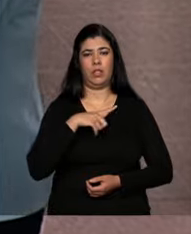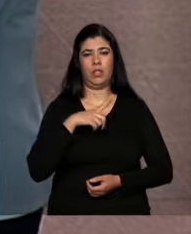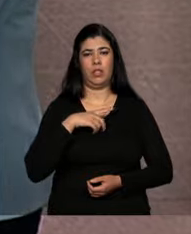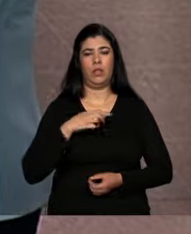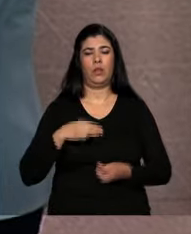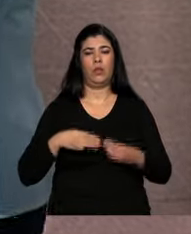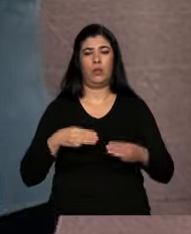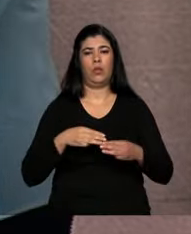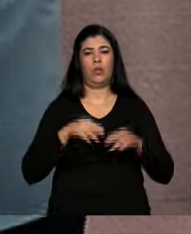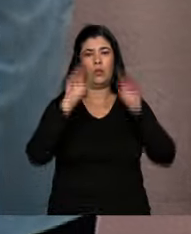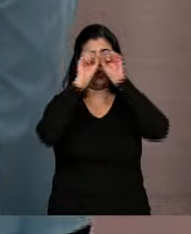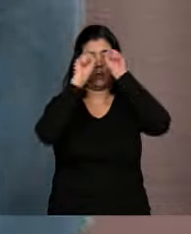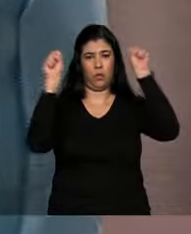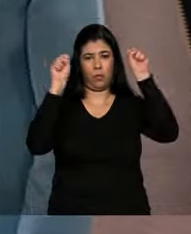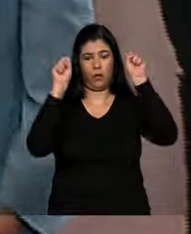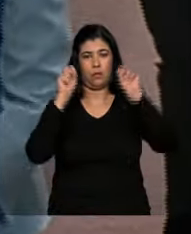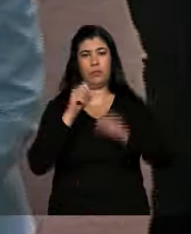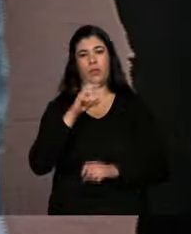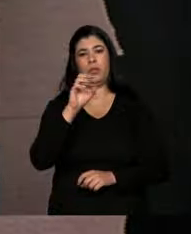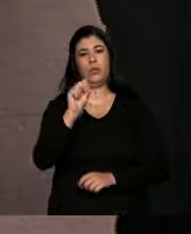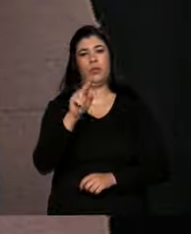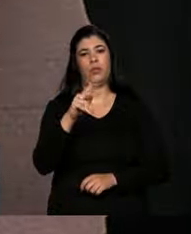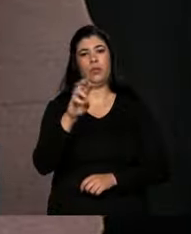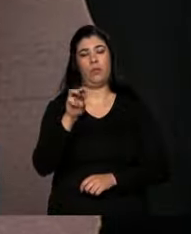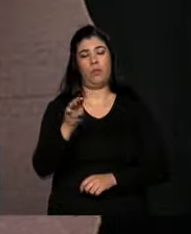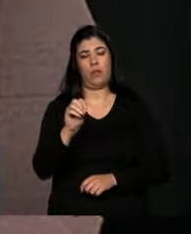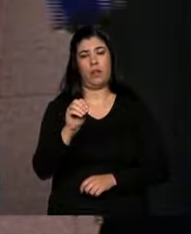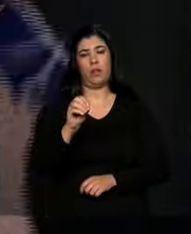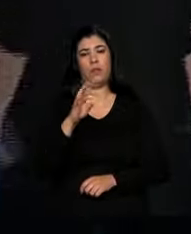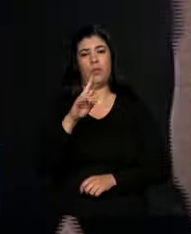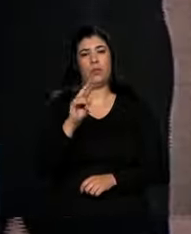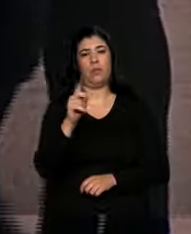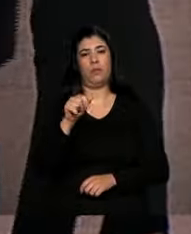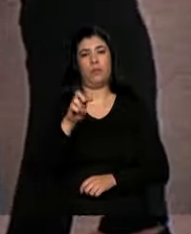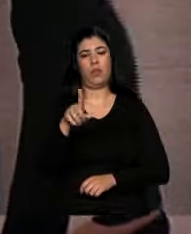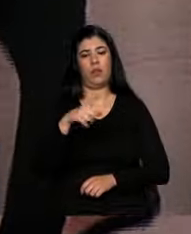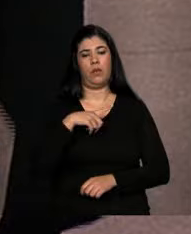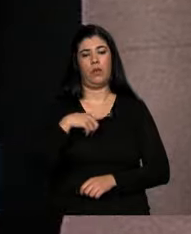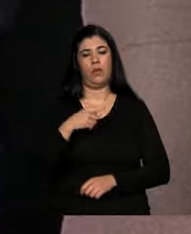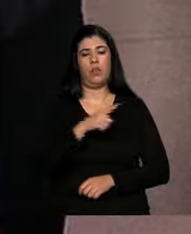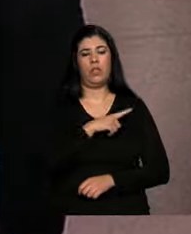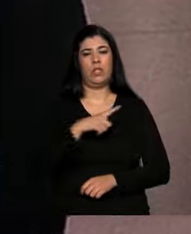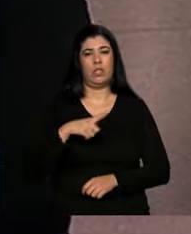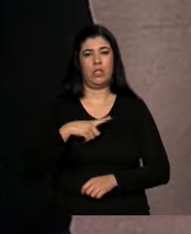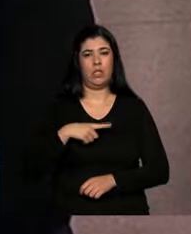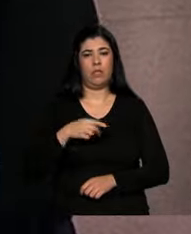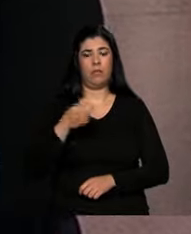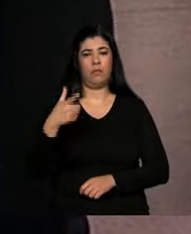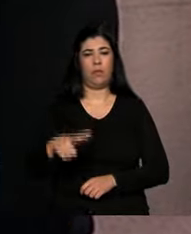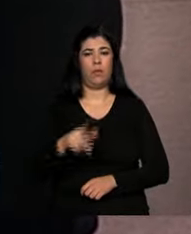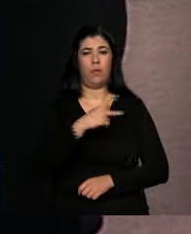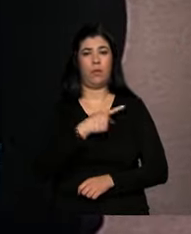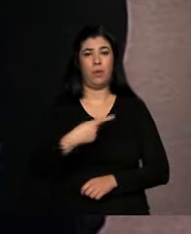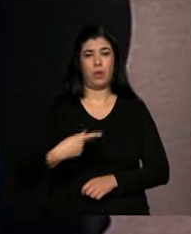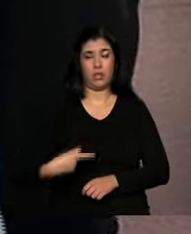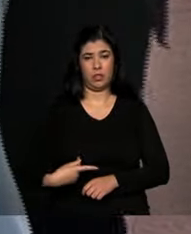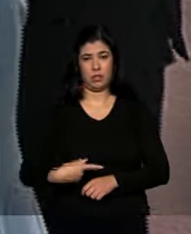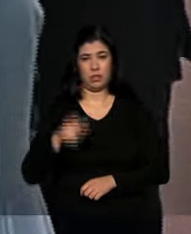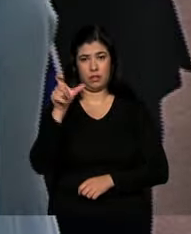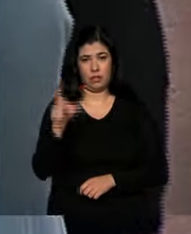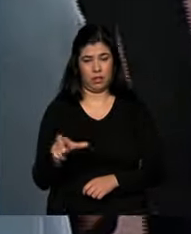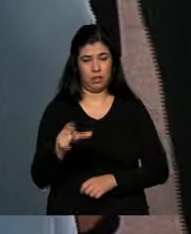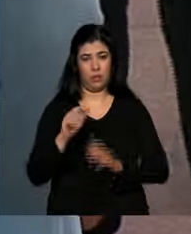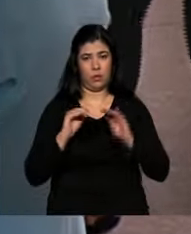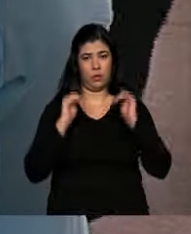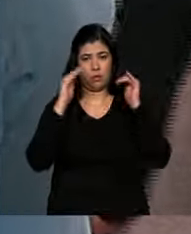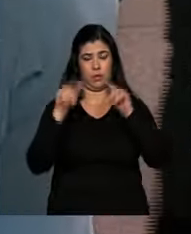No grau de grande oficial, ministro Antônio José de Barros Levanhagem, presidente do Tribunal Superior do